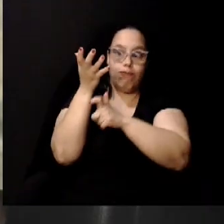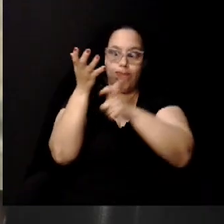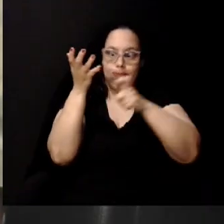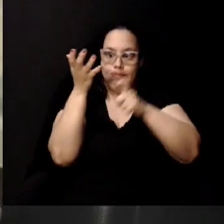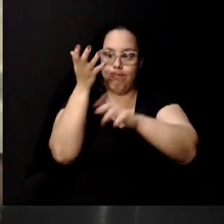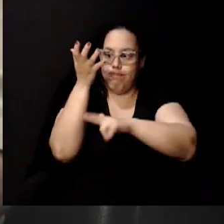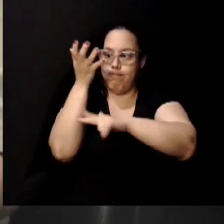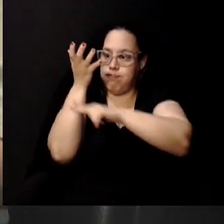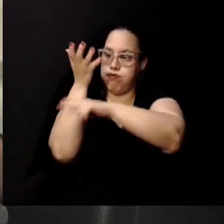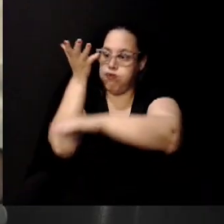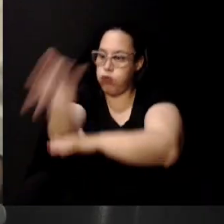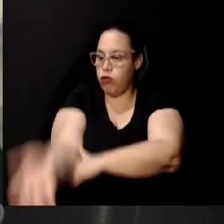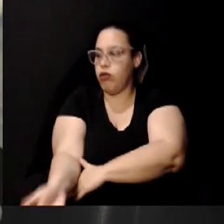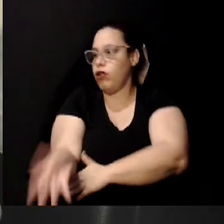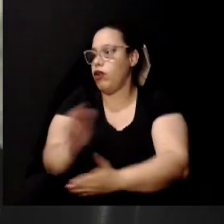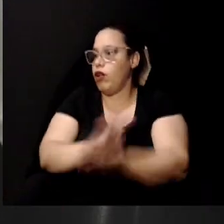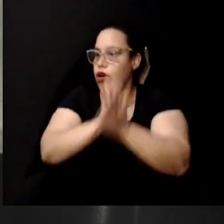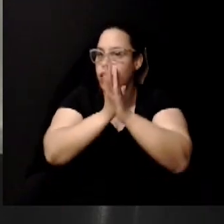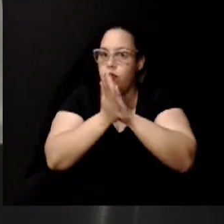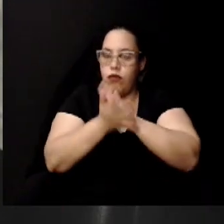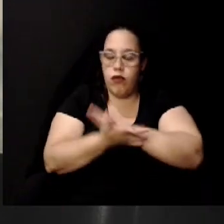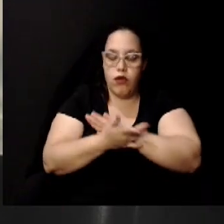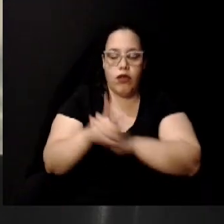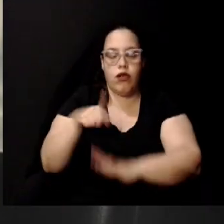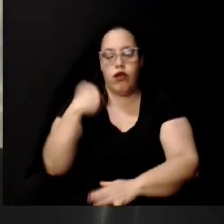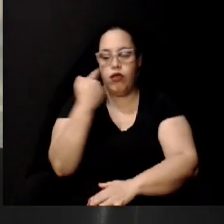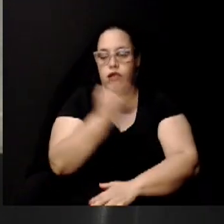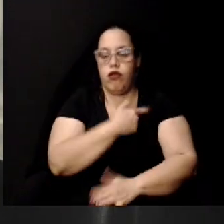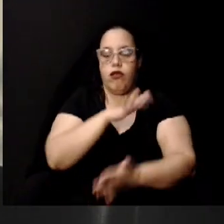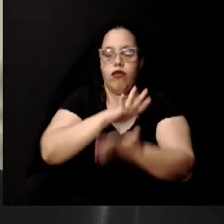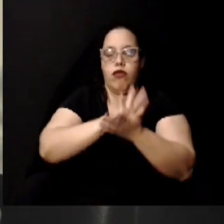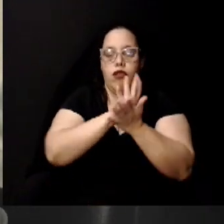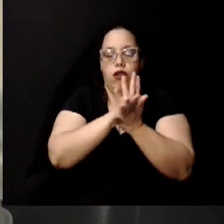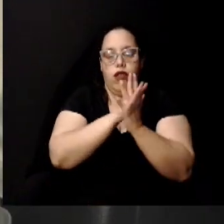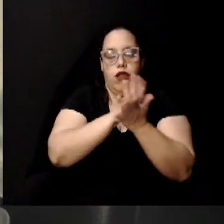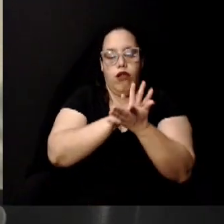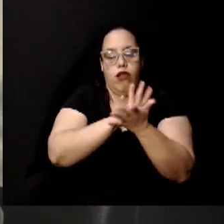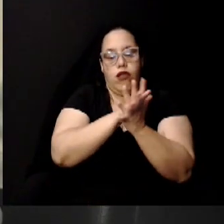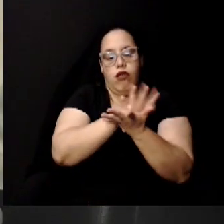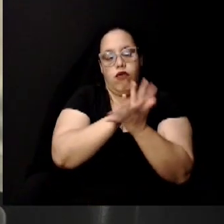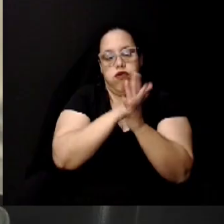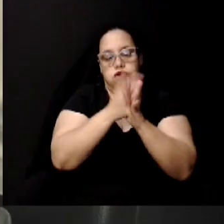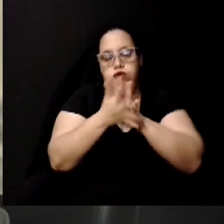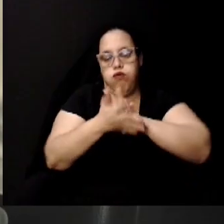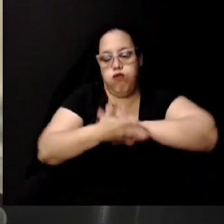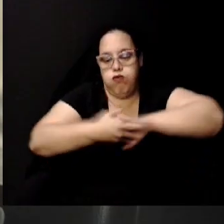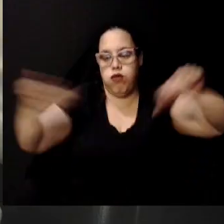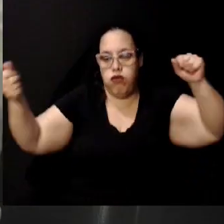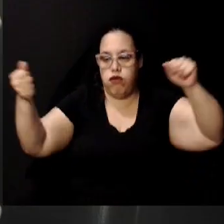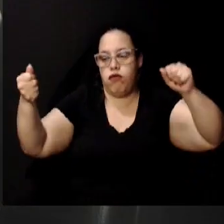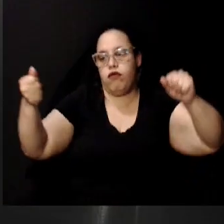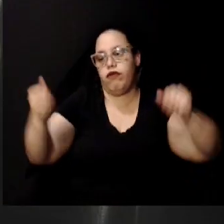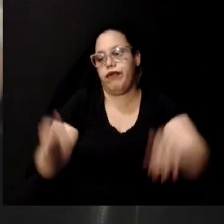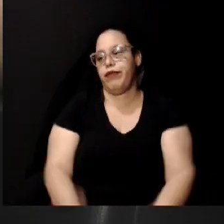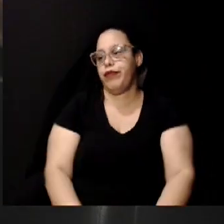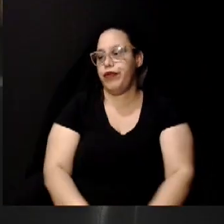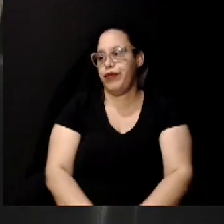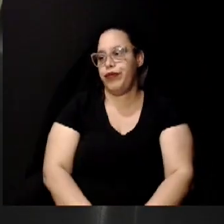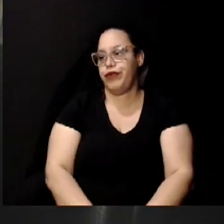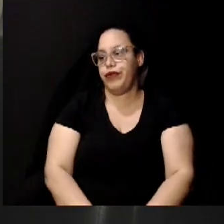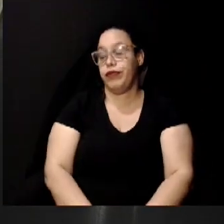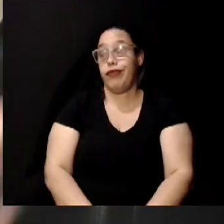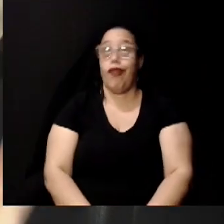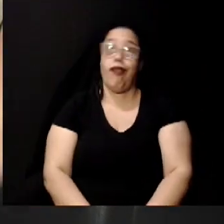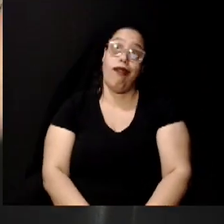nossa vegetação. A nossa vegetação está sendo dizimada. dizimada. Aí vem falar, vamos fazer